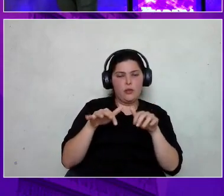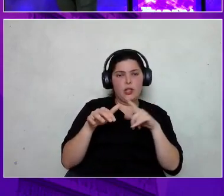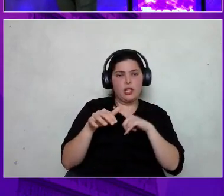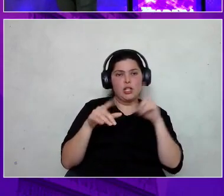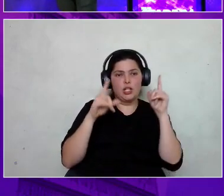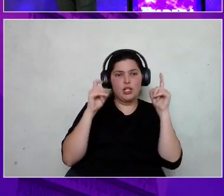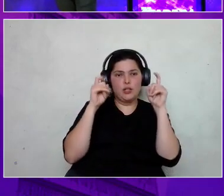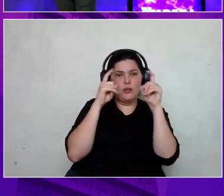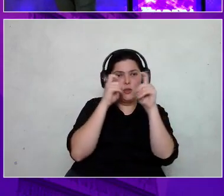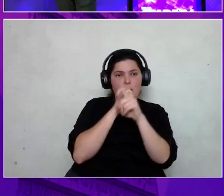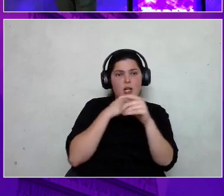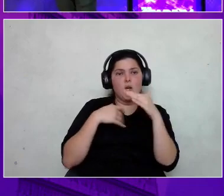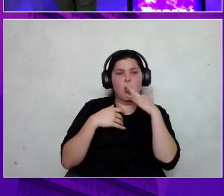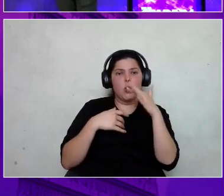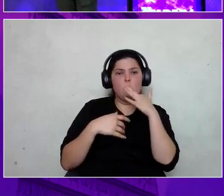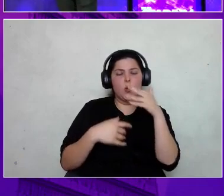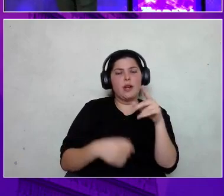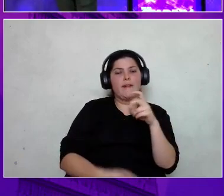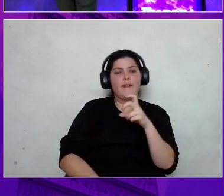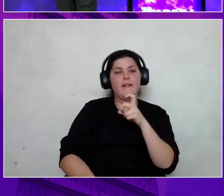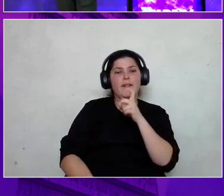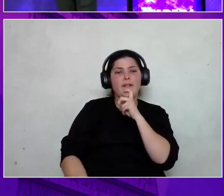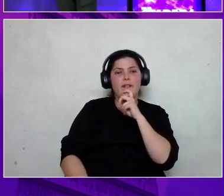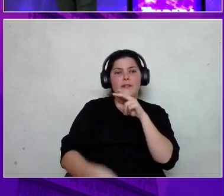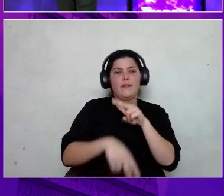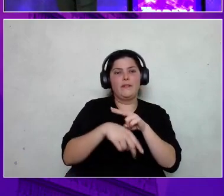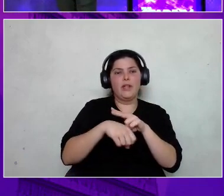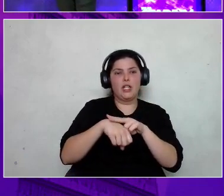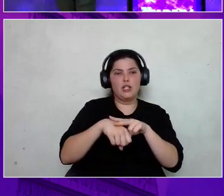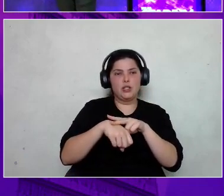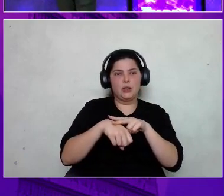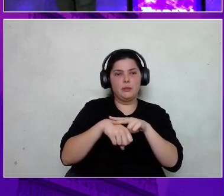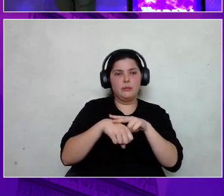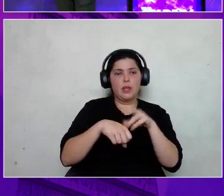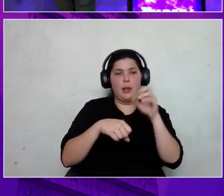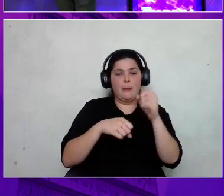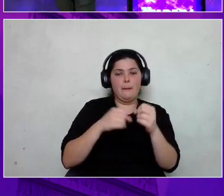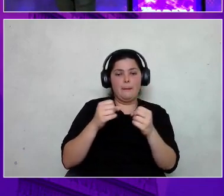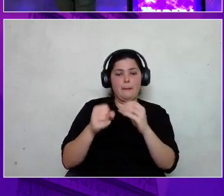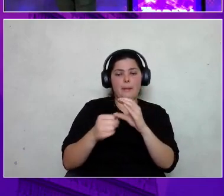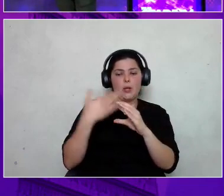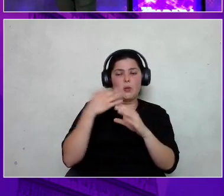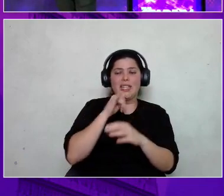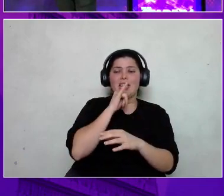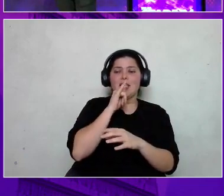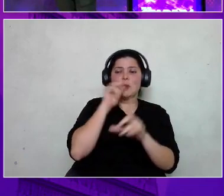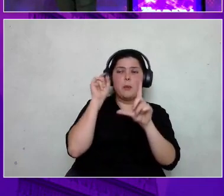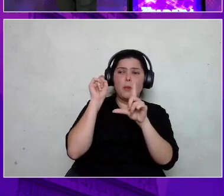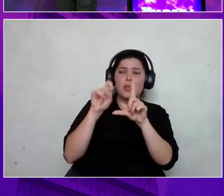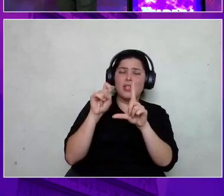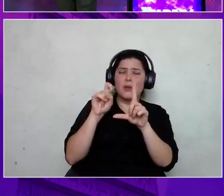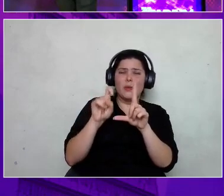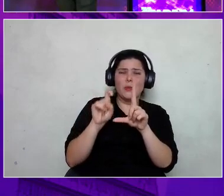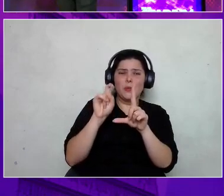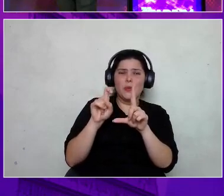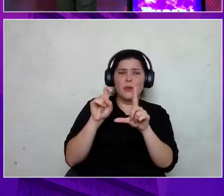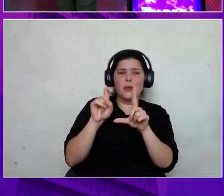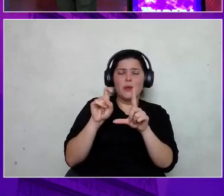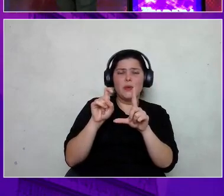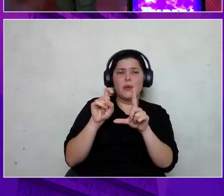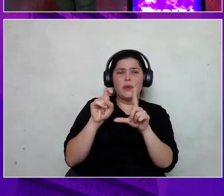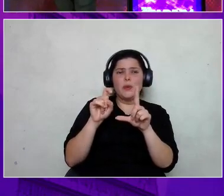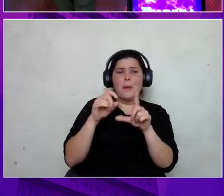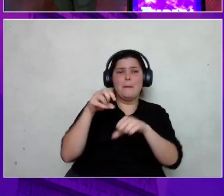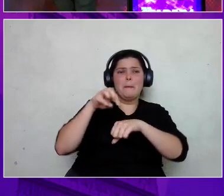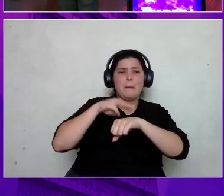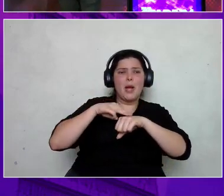cor verde. Ele mandou para mim um teste, eu olho lá o botãozão verde, um botãozão lá totalmente marrom.